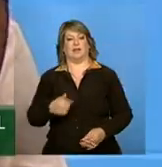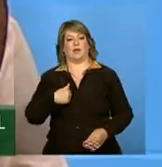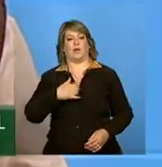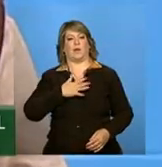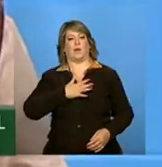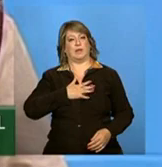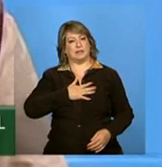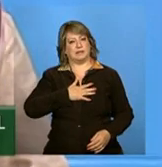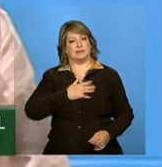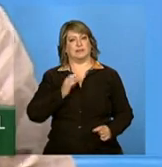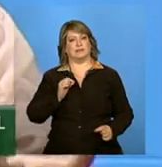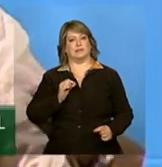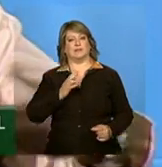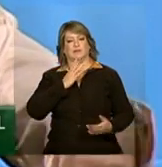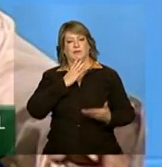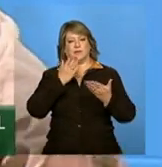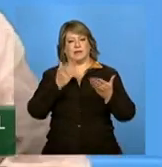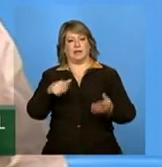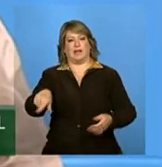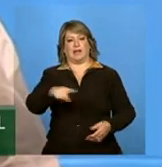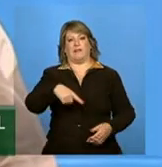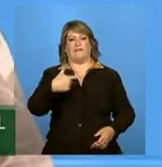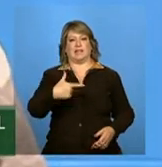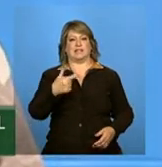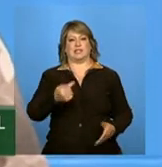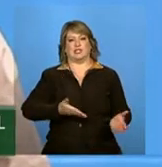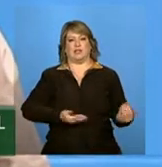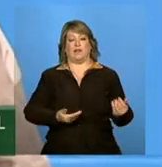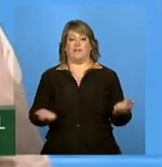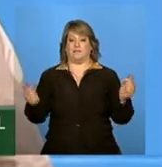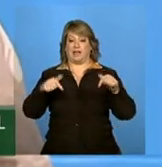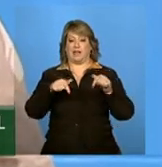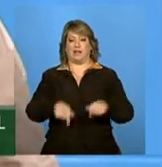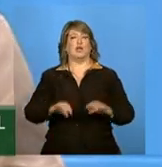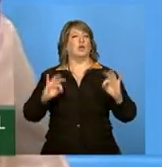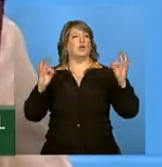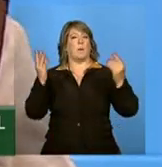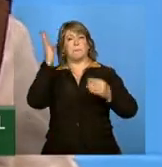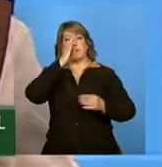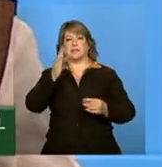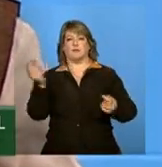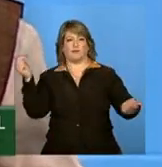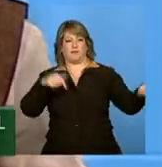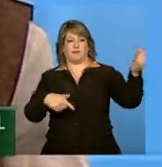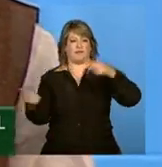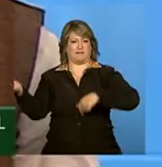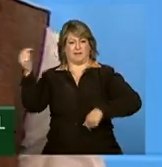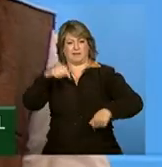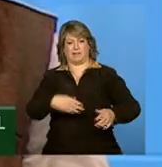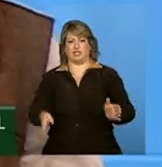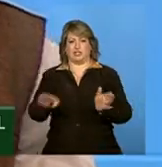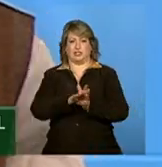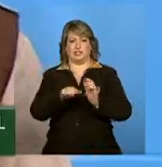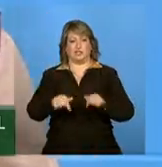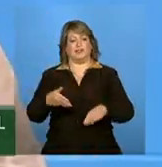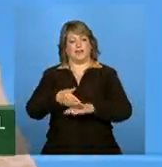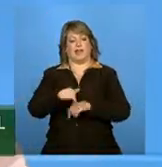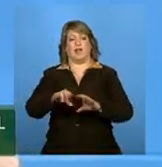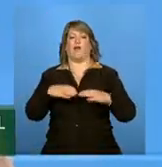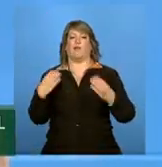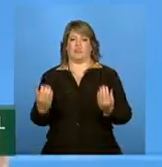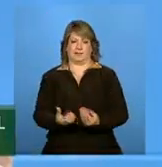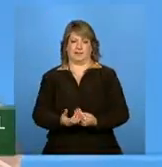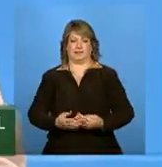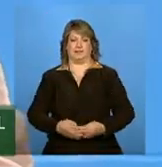of de reconhecer a presença desses from 27 adolescentes que vieram aí de todo o Brasil e por participar aqui nessa conferência.